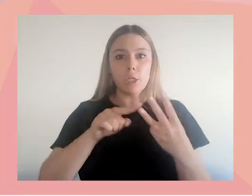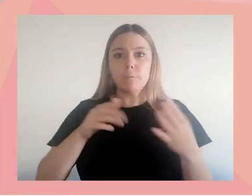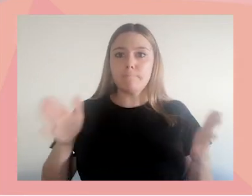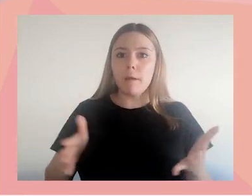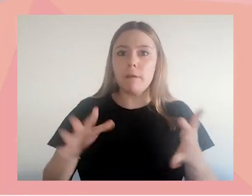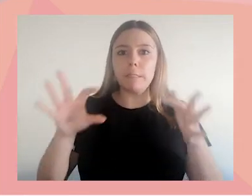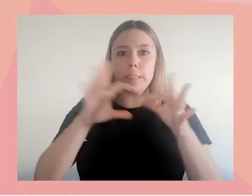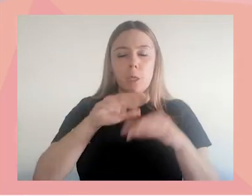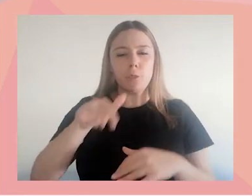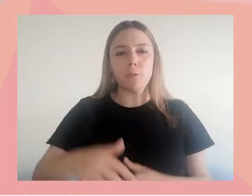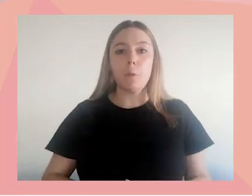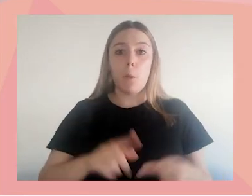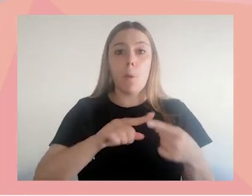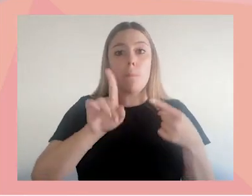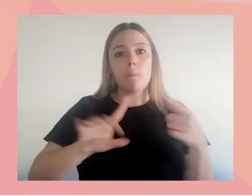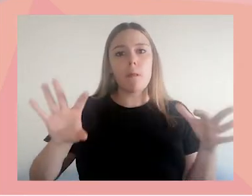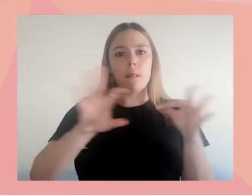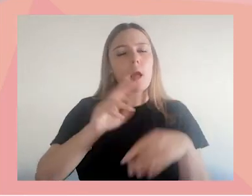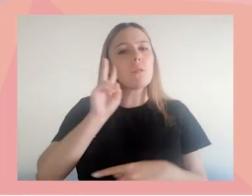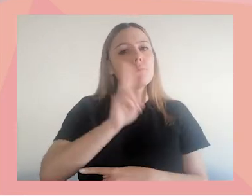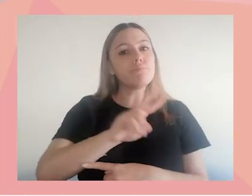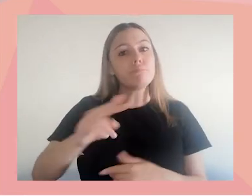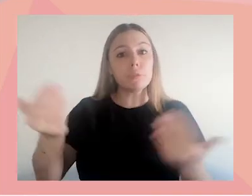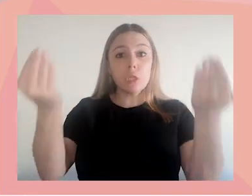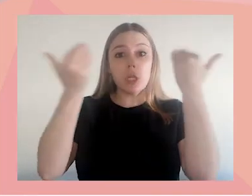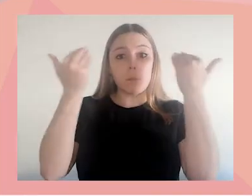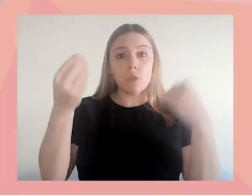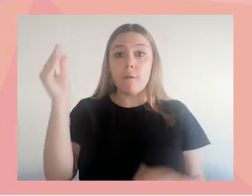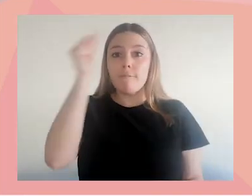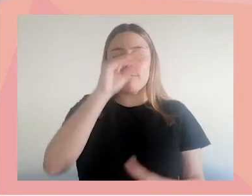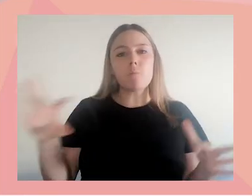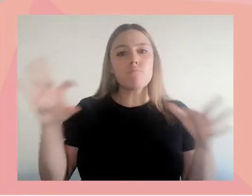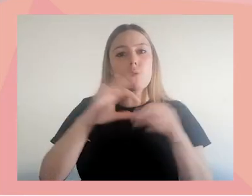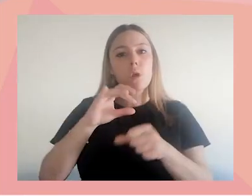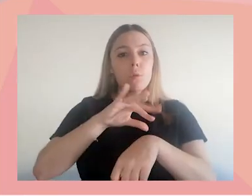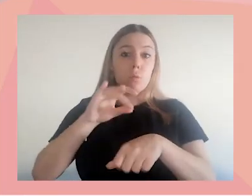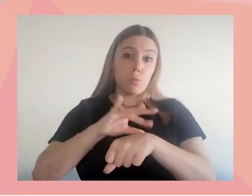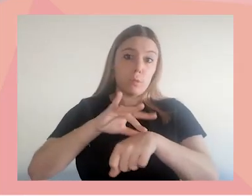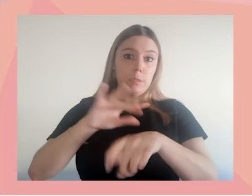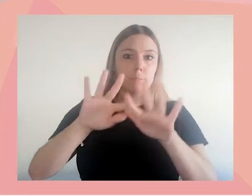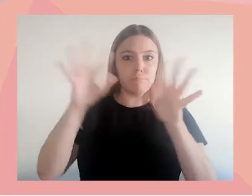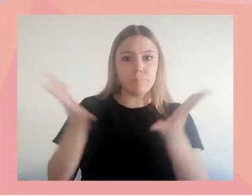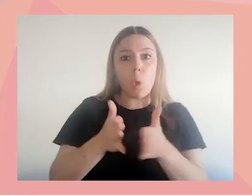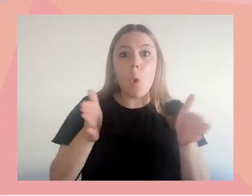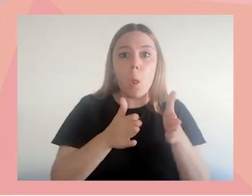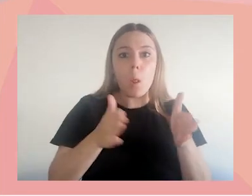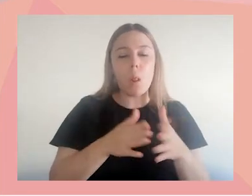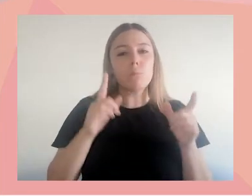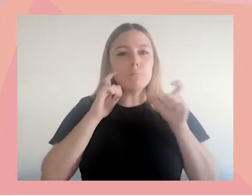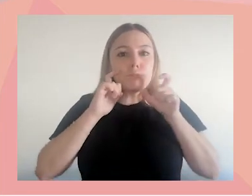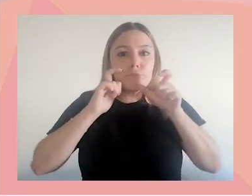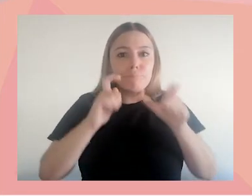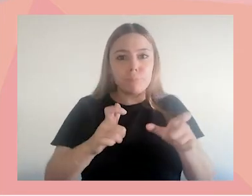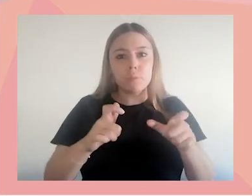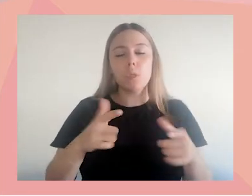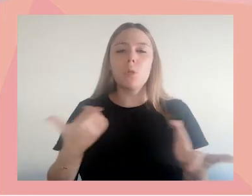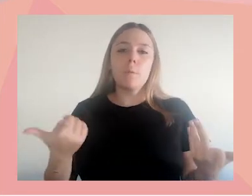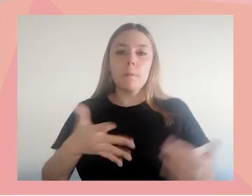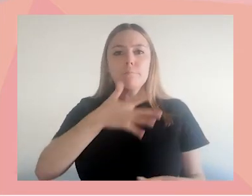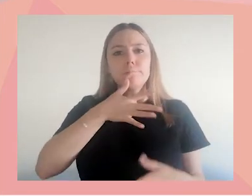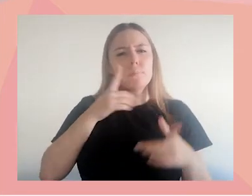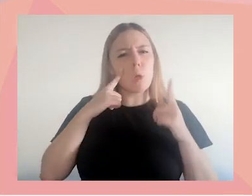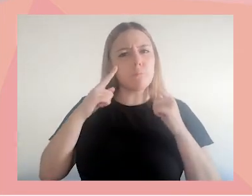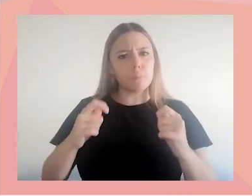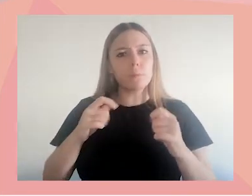intellectual outputs do CoMMiTTEd. O primeiro reporta o Observatório de Notícias Falsas relacionadas com a pandemia e minorias, monitorizando o discurso de